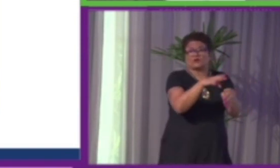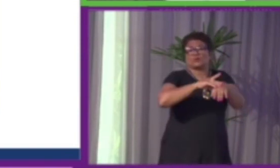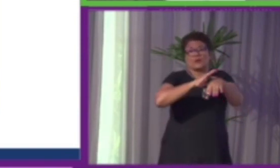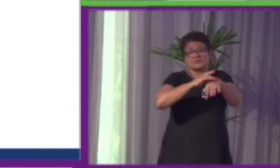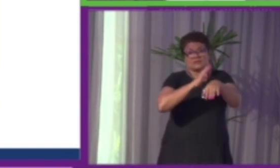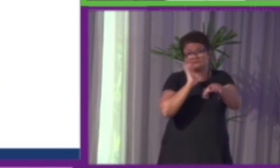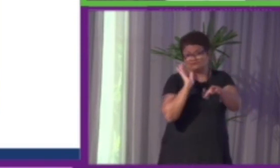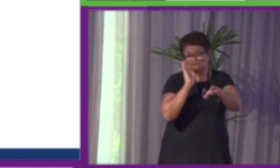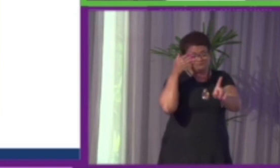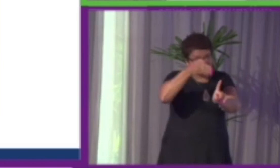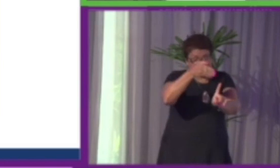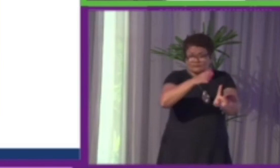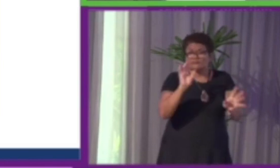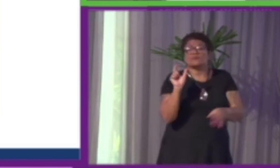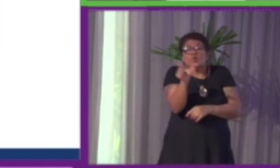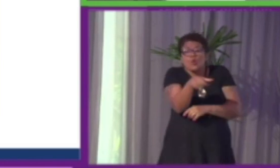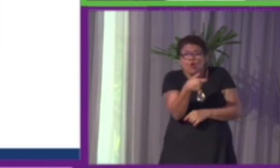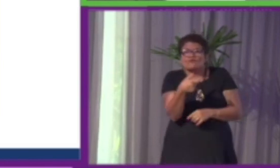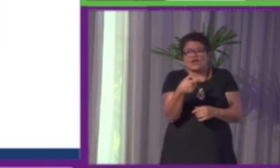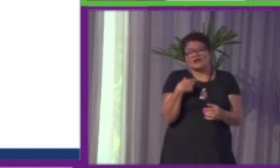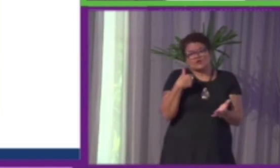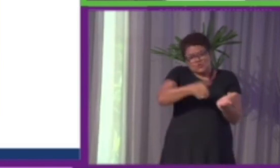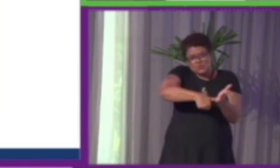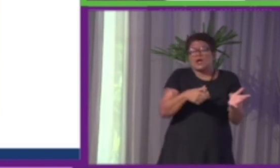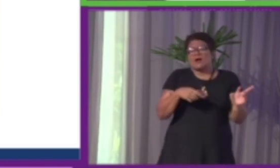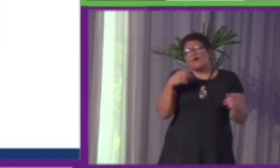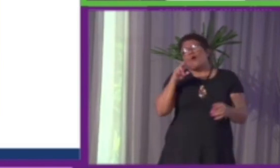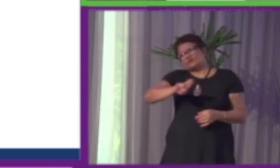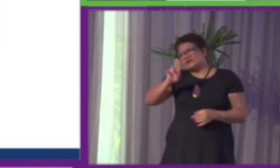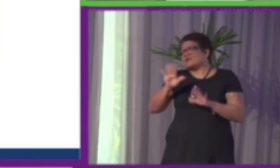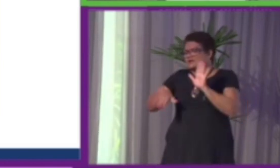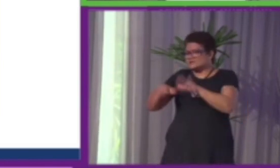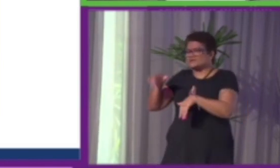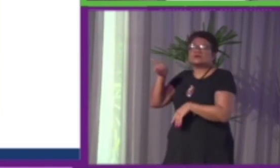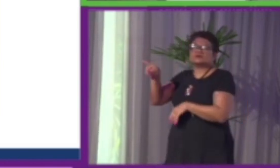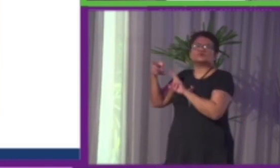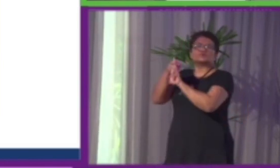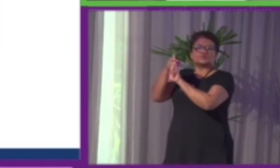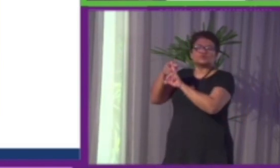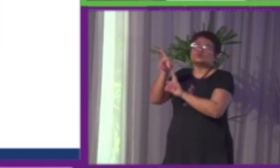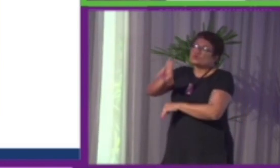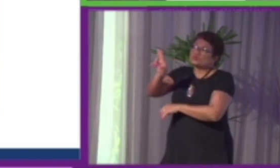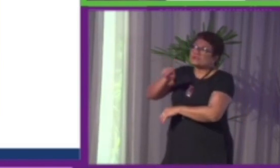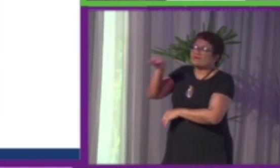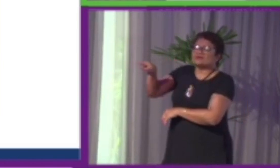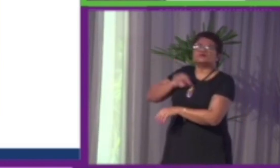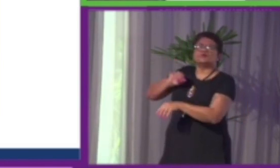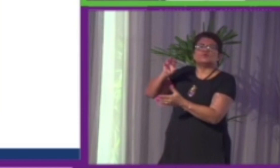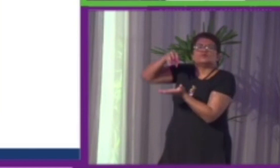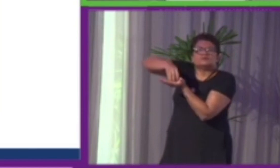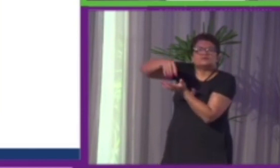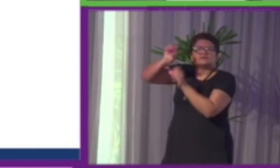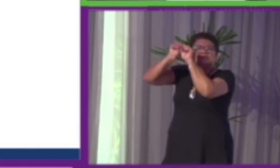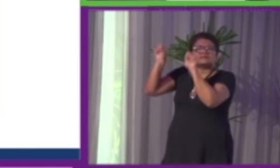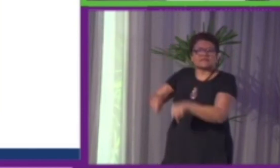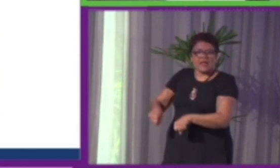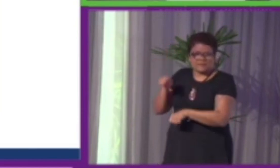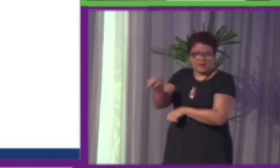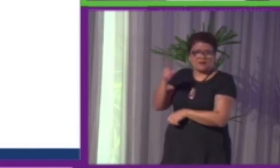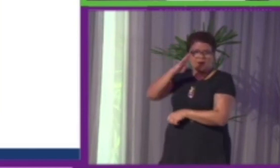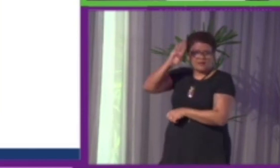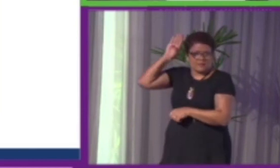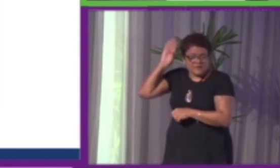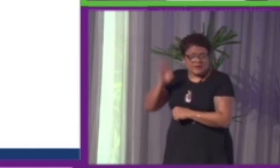mesmo que tivessem convênio, eles passavam no SUS e usavam o sistema dos centros acadêmicos. Mas essa foi uma ação em que a gente